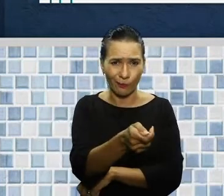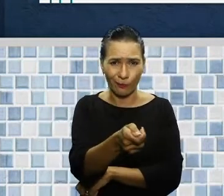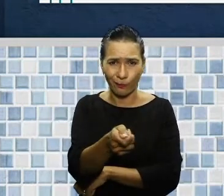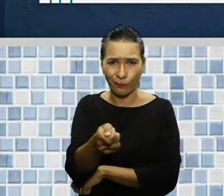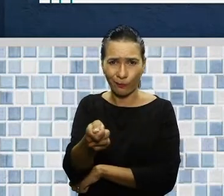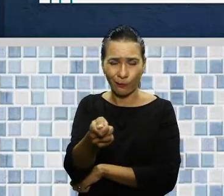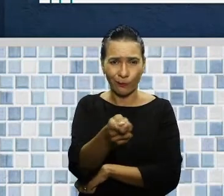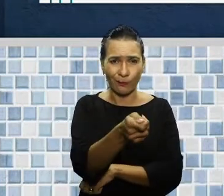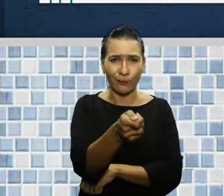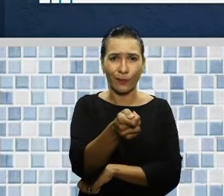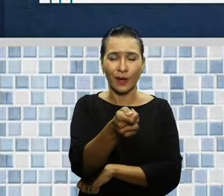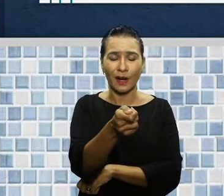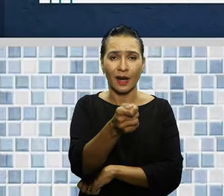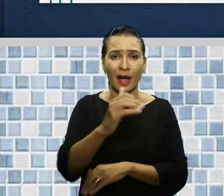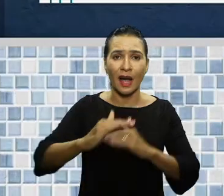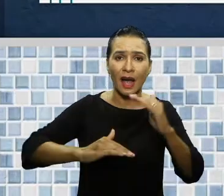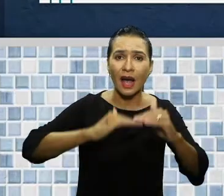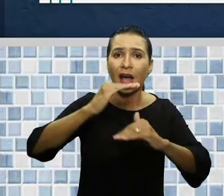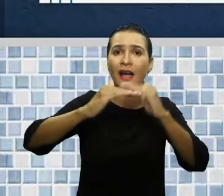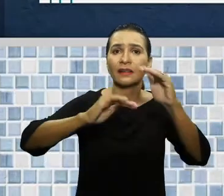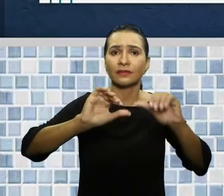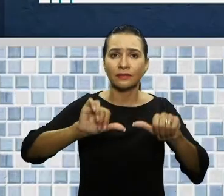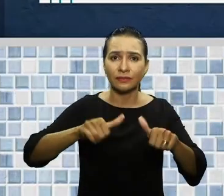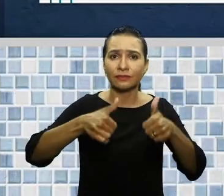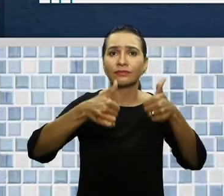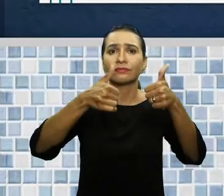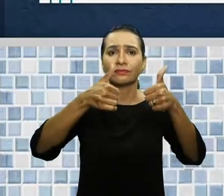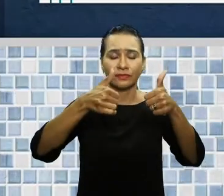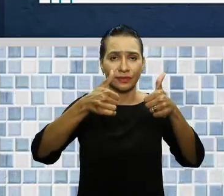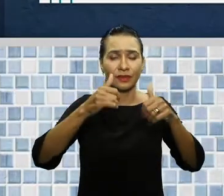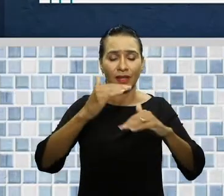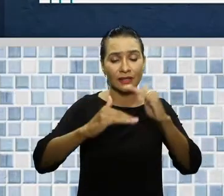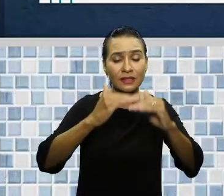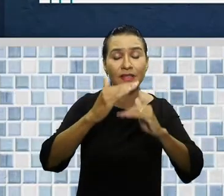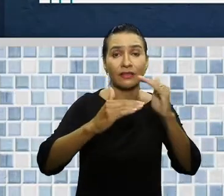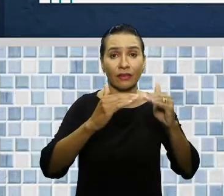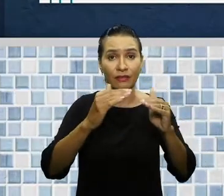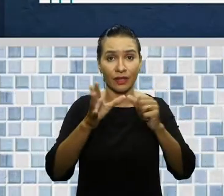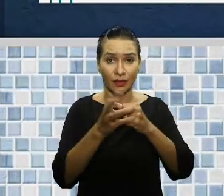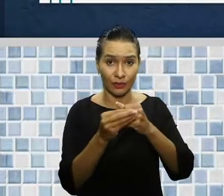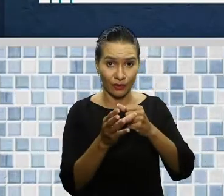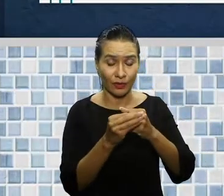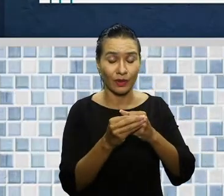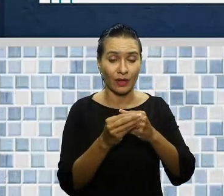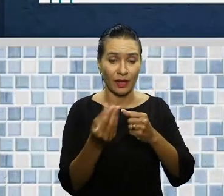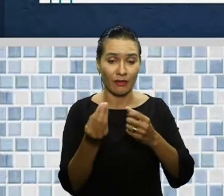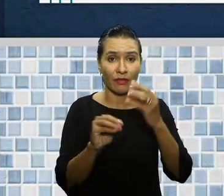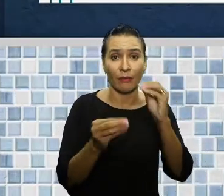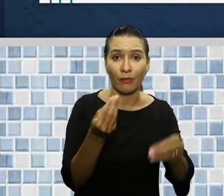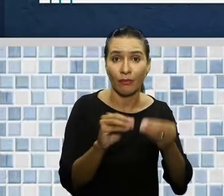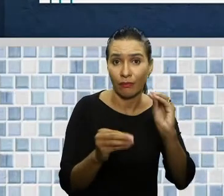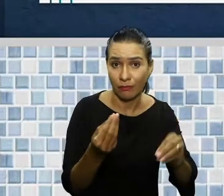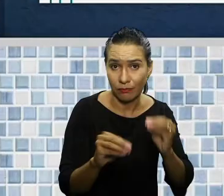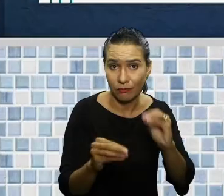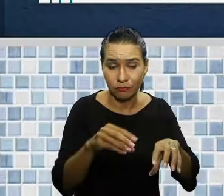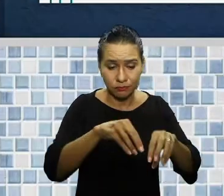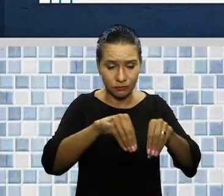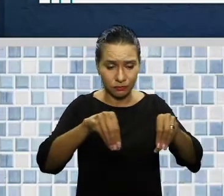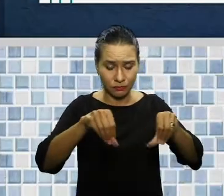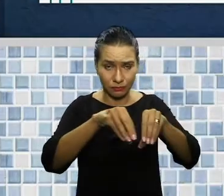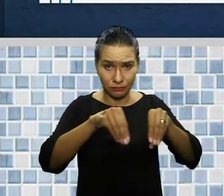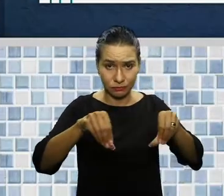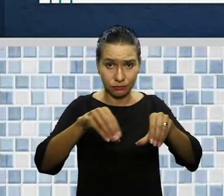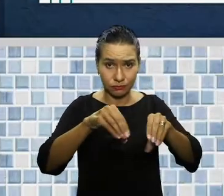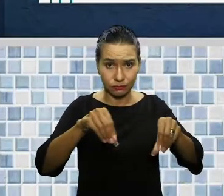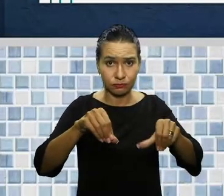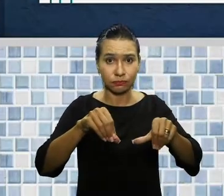vai avançando, ele vai enriquecendo aquele solo com agrotóxicos e com alguns nutrientes.